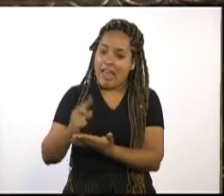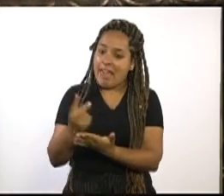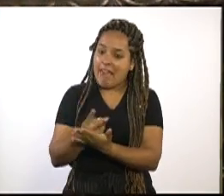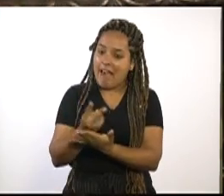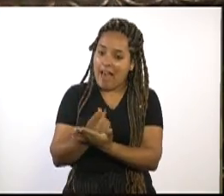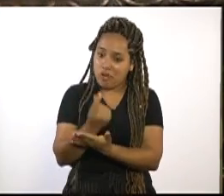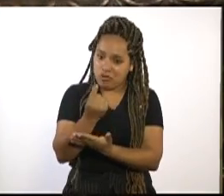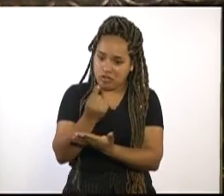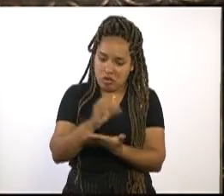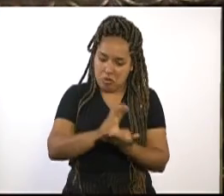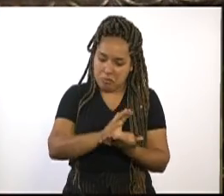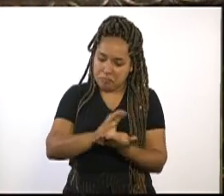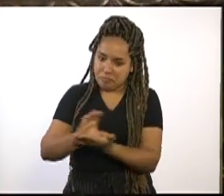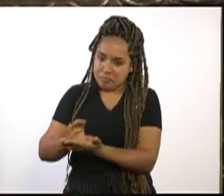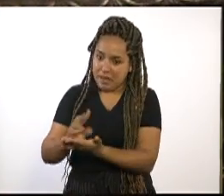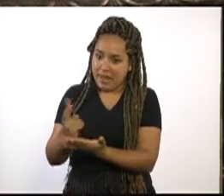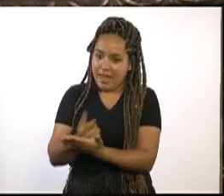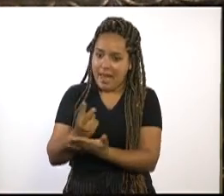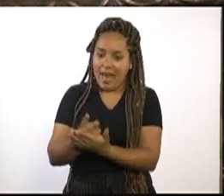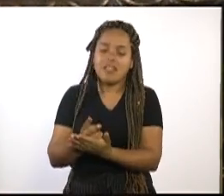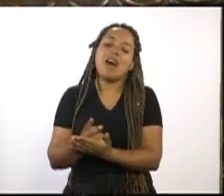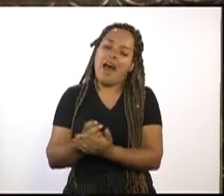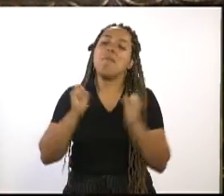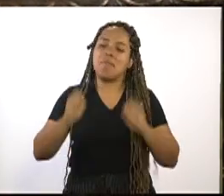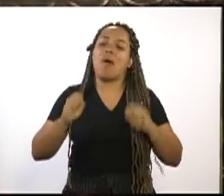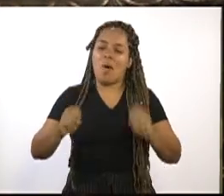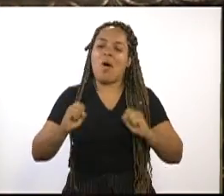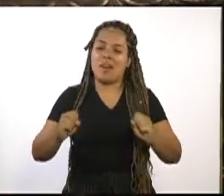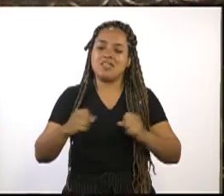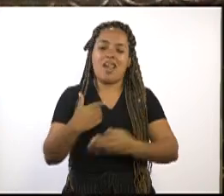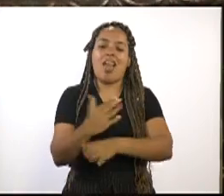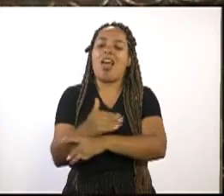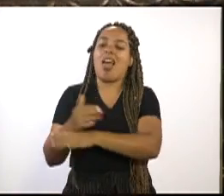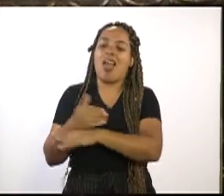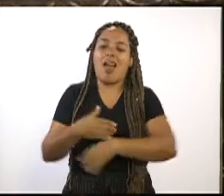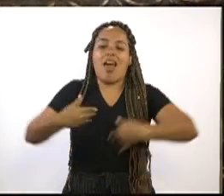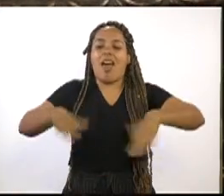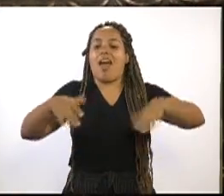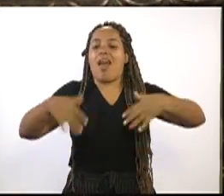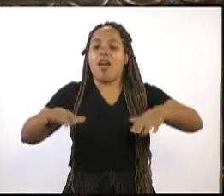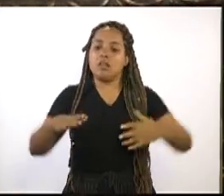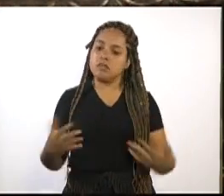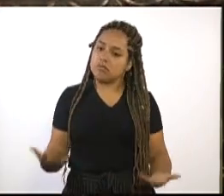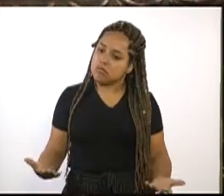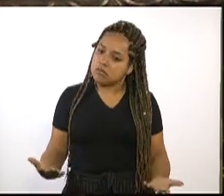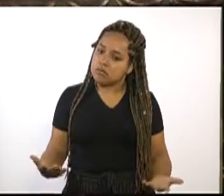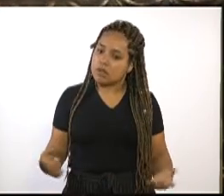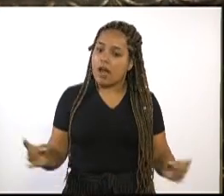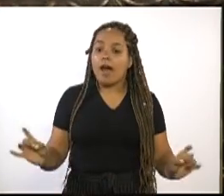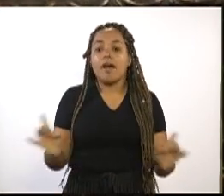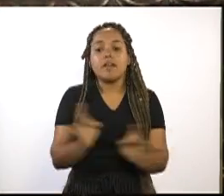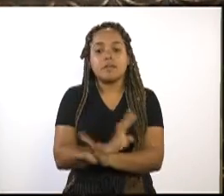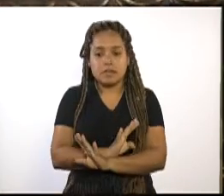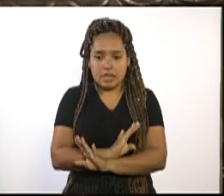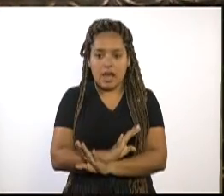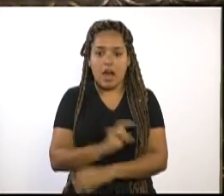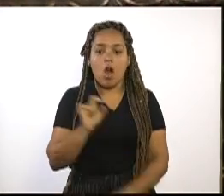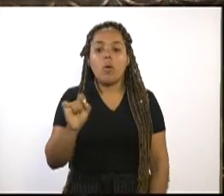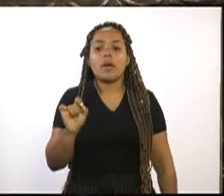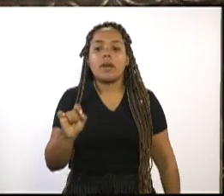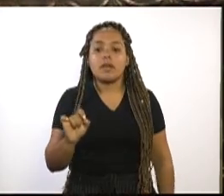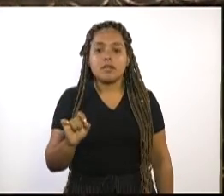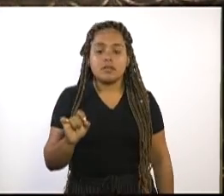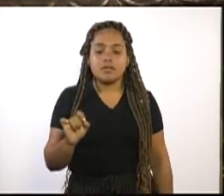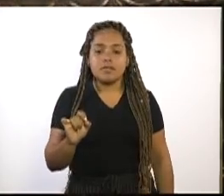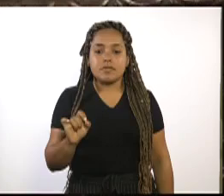sonegação, as portas estão abertas. E para encerrar, senhor presidente, já que eu falei que